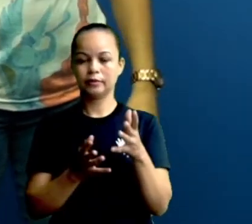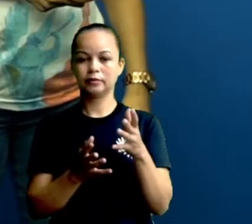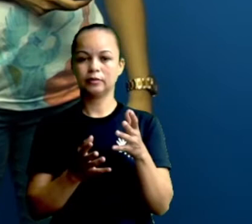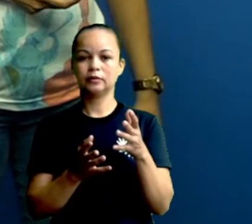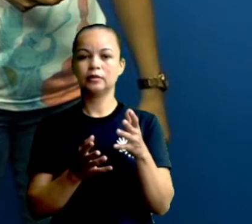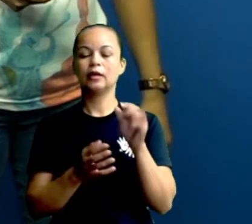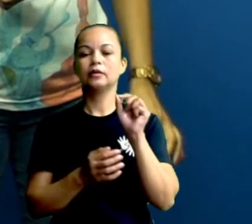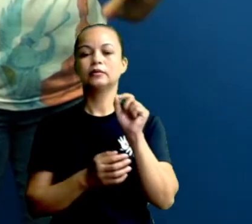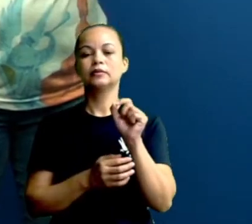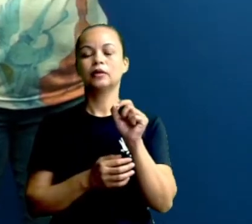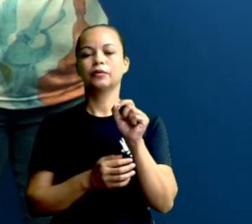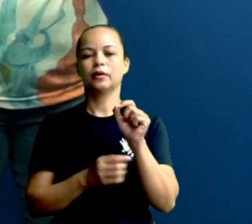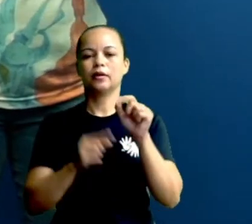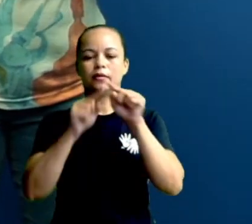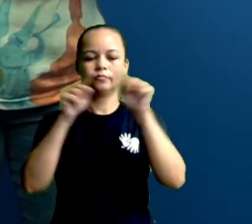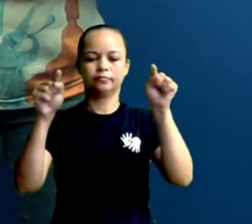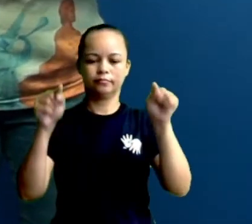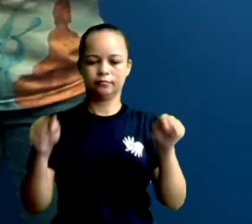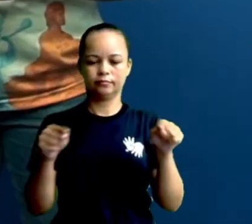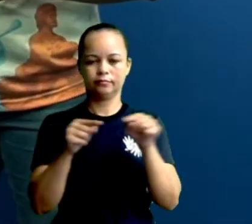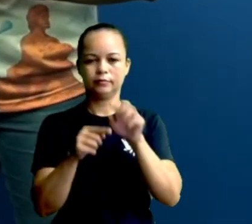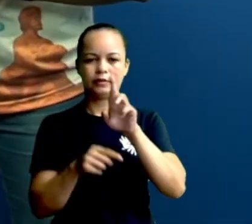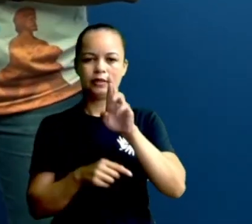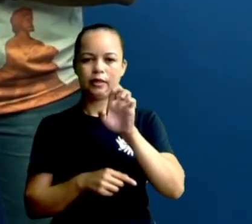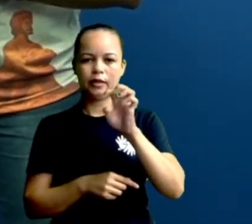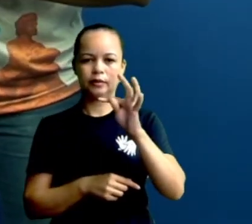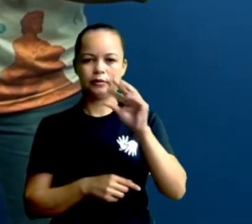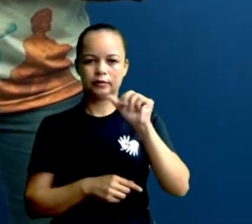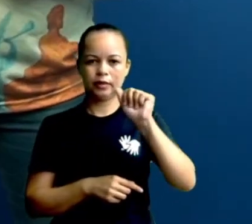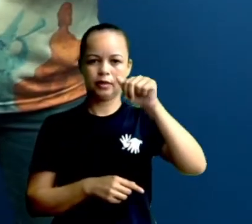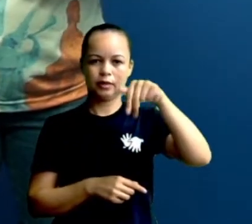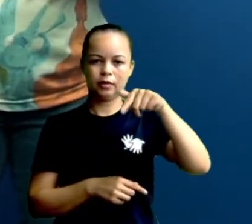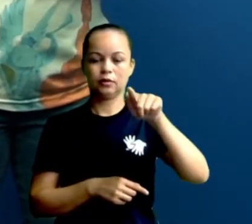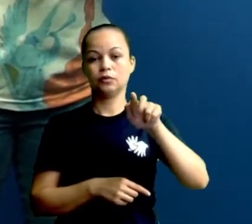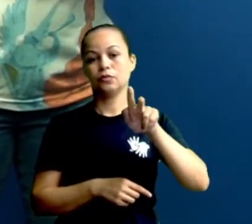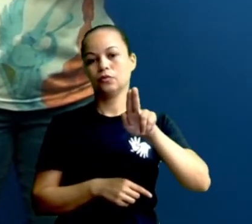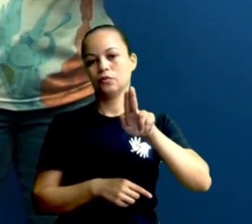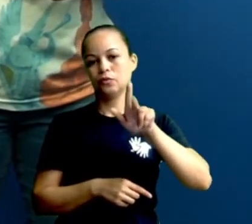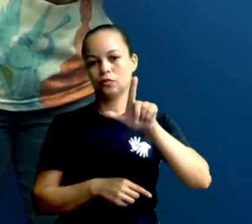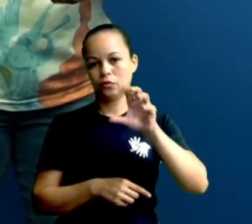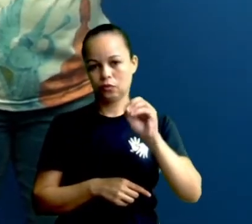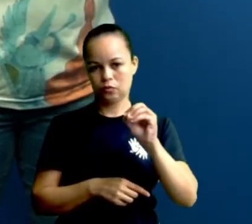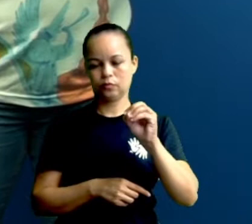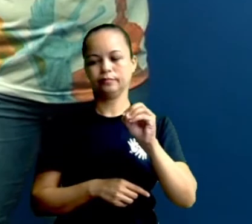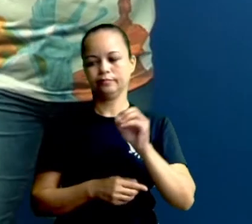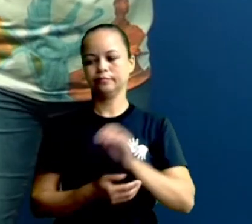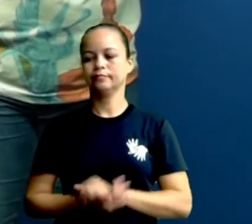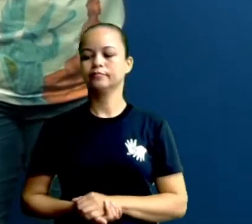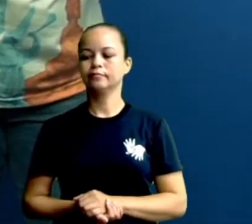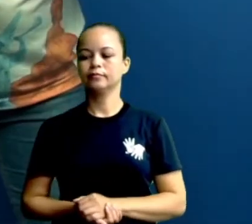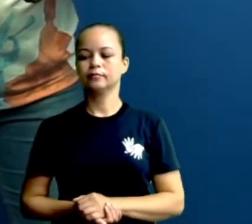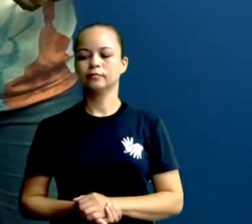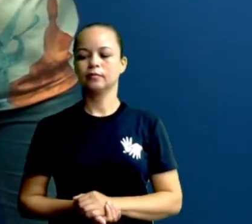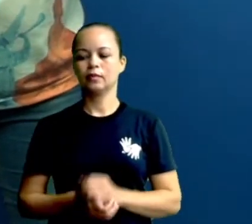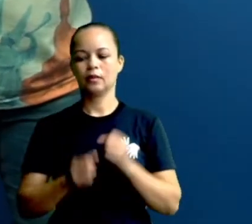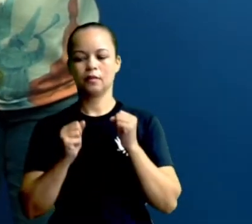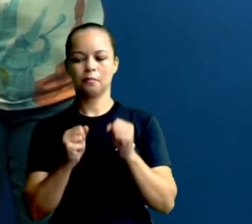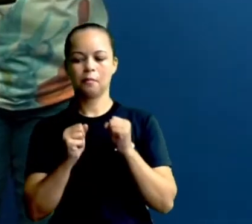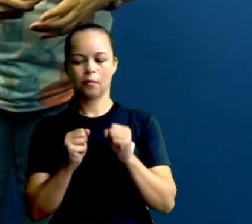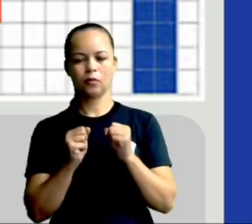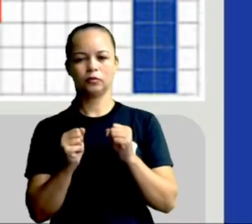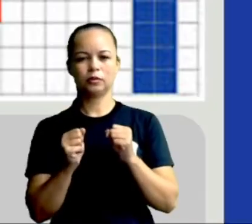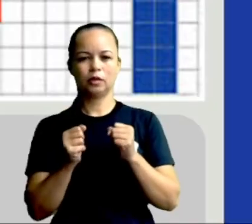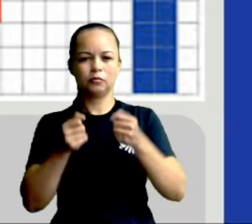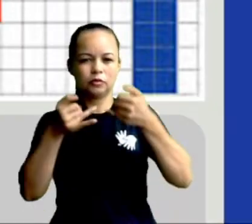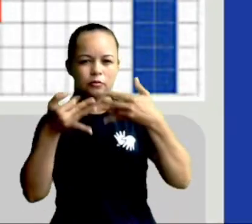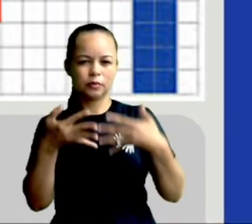são retângulos. Ok? Então, a gente chega à conclusão que todas elas são retângulos. Podemos dizer que elas